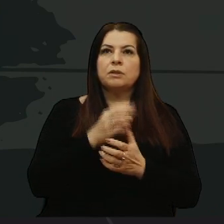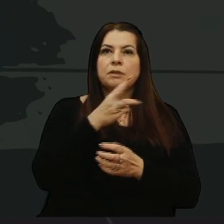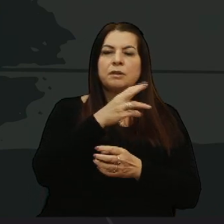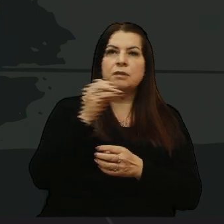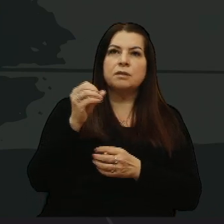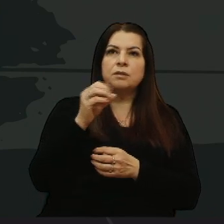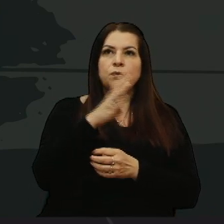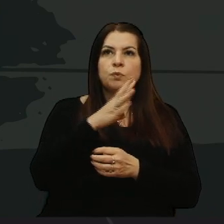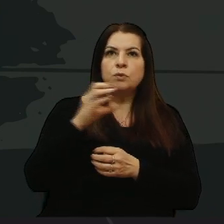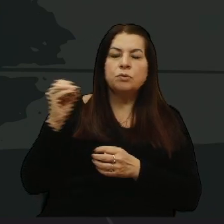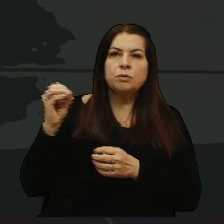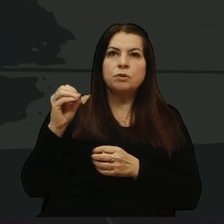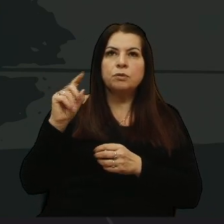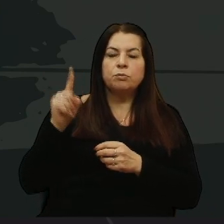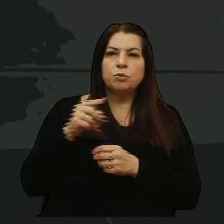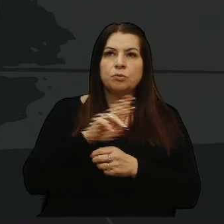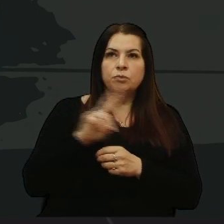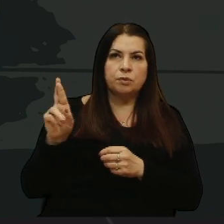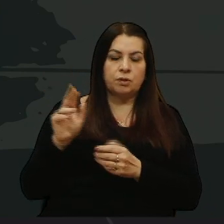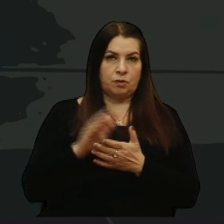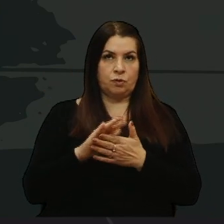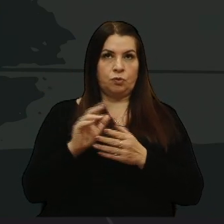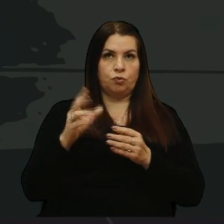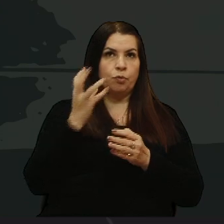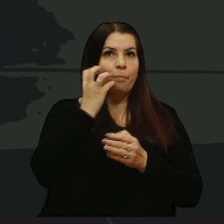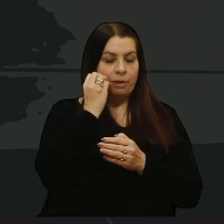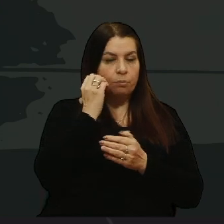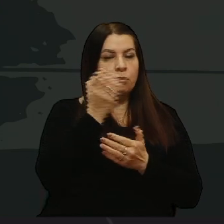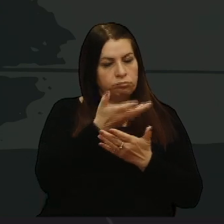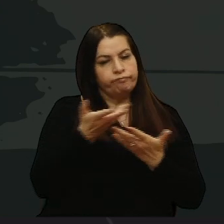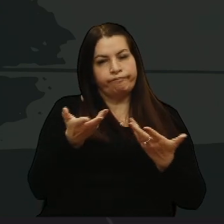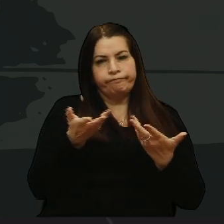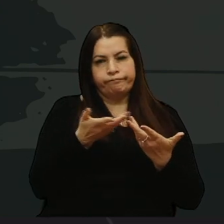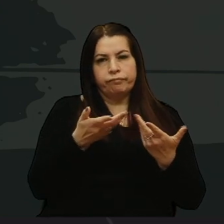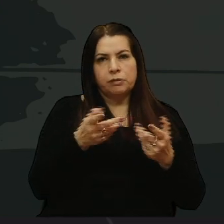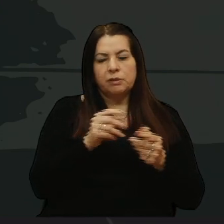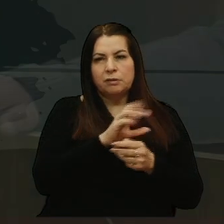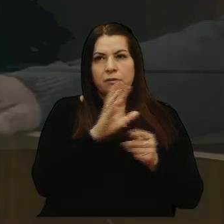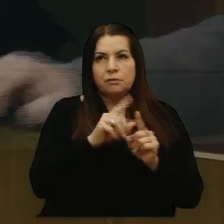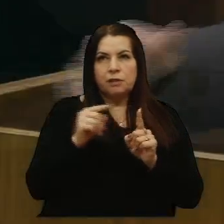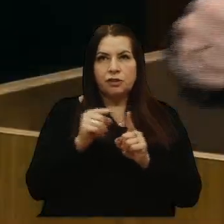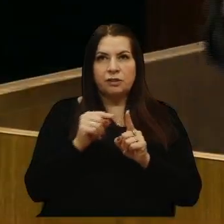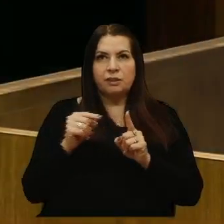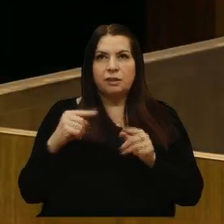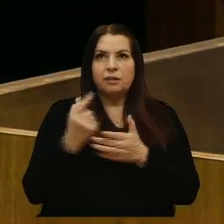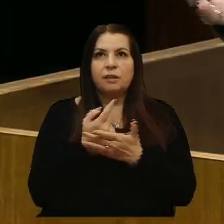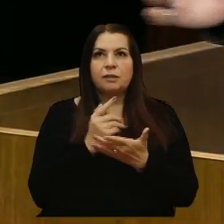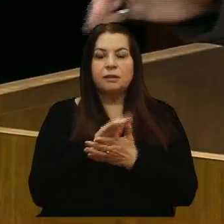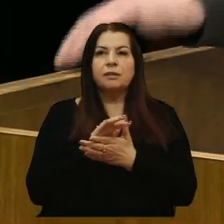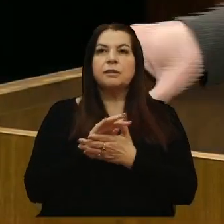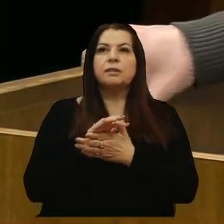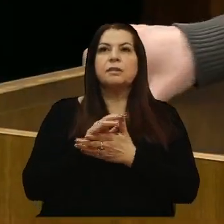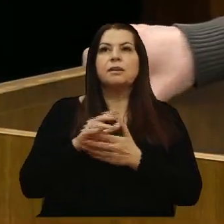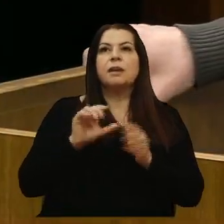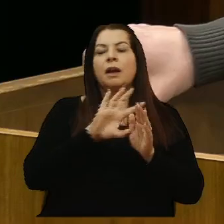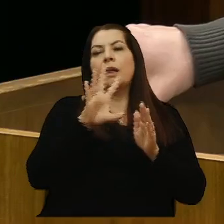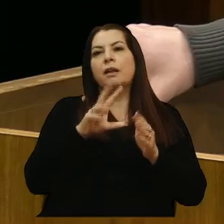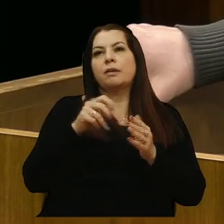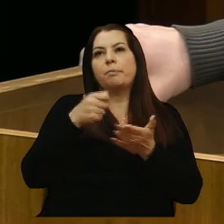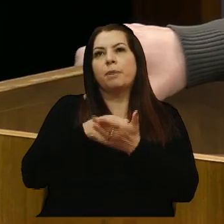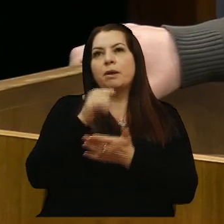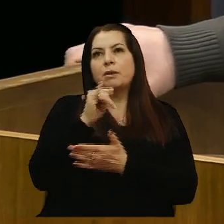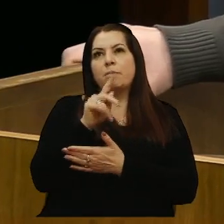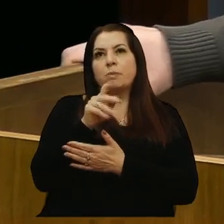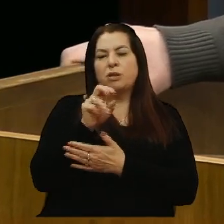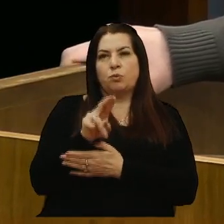a 400 mil reais um patrimônio. Claro que os moradores pagam o seu IPTU,